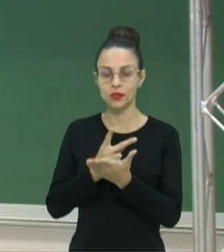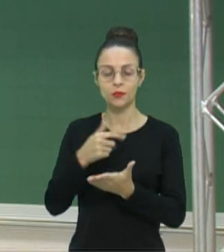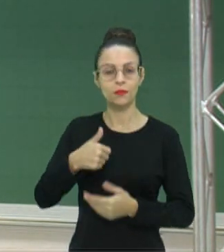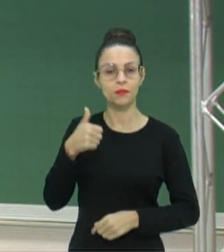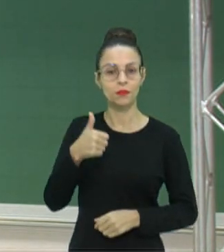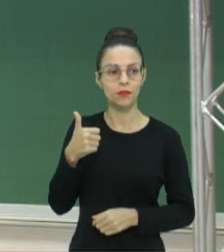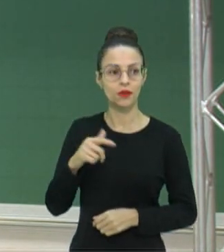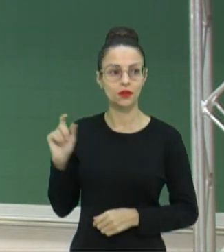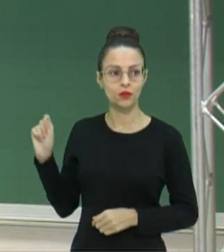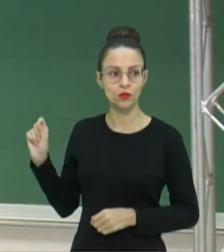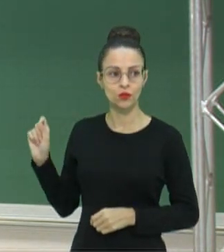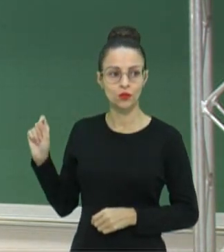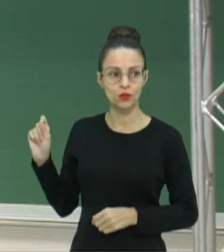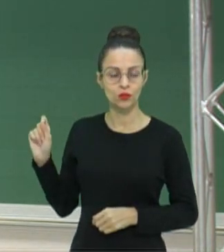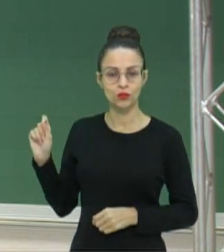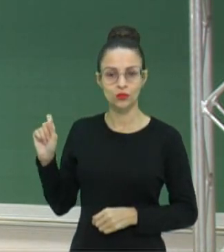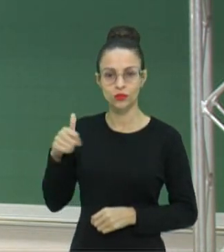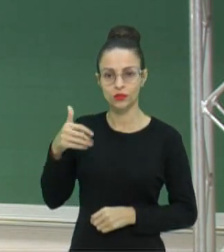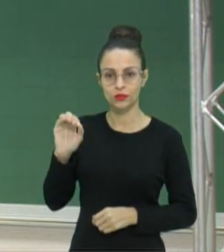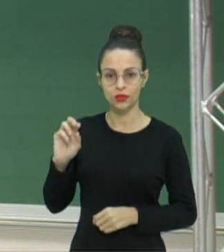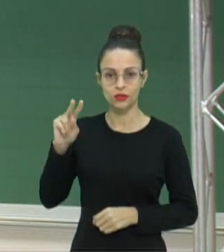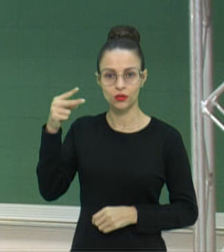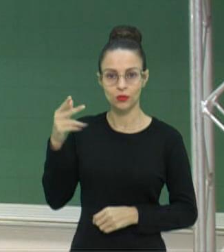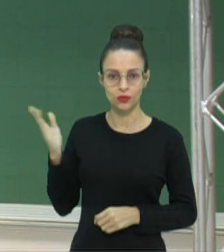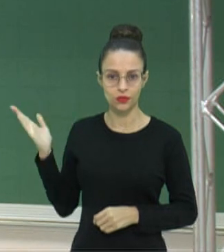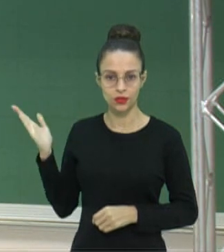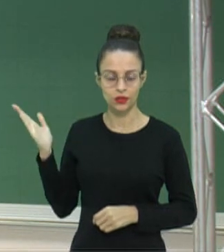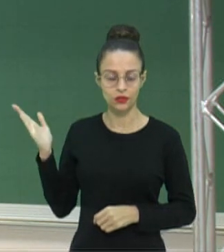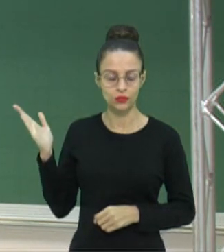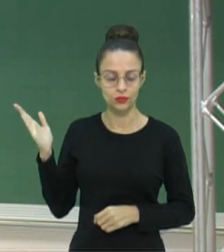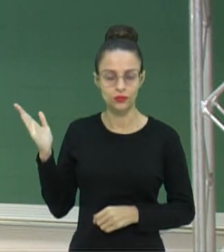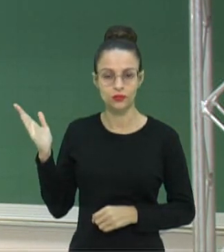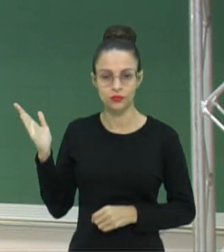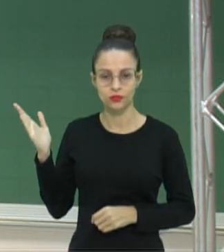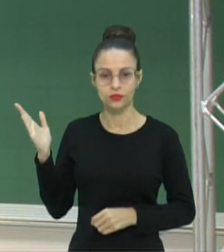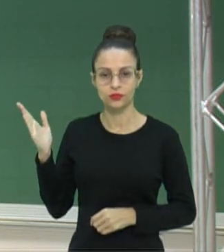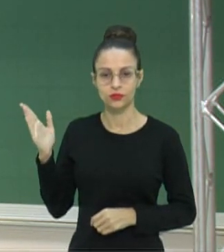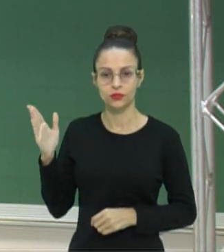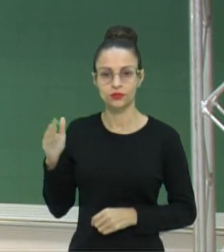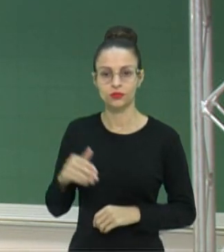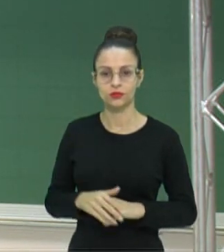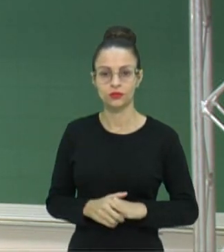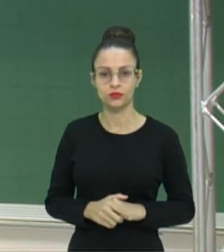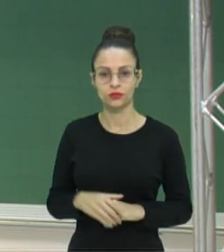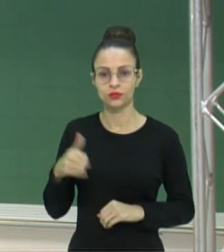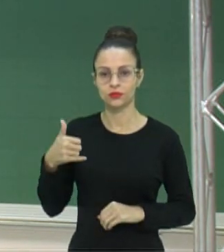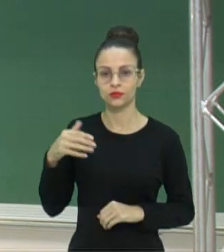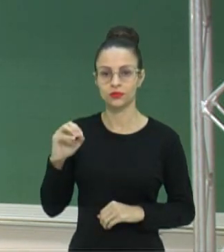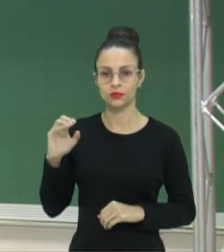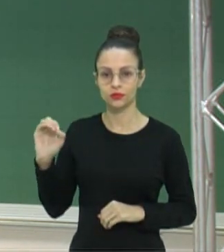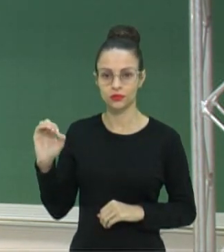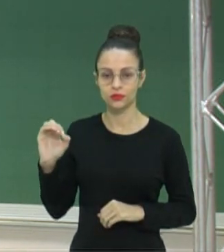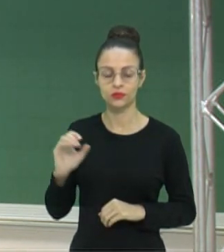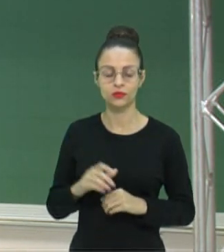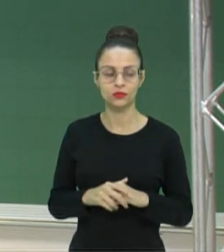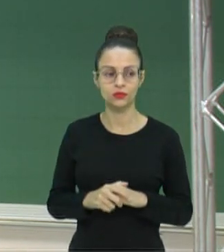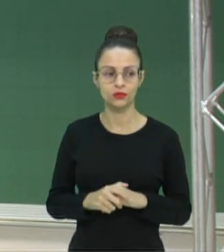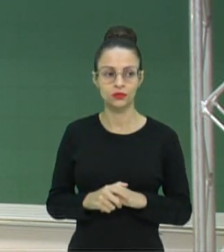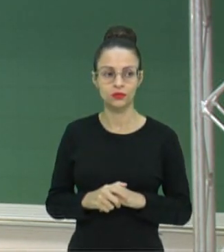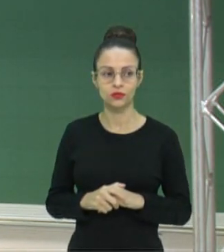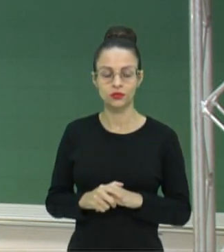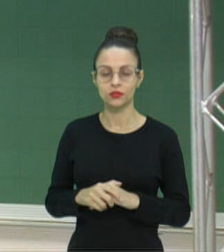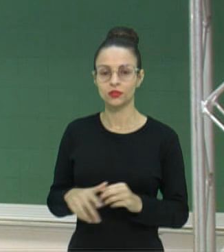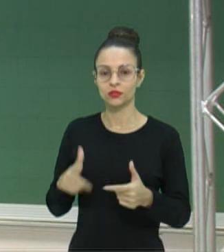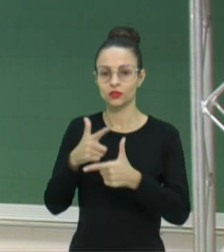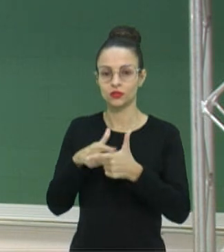o que tá ao quadrado aqui, né? A potência, ou seja, 10 ao quadrado é 100, tudo